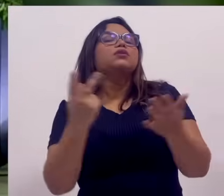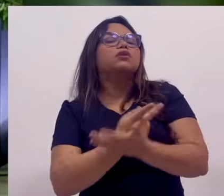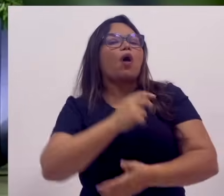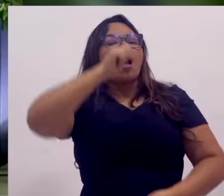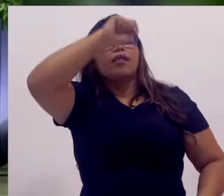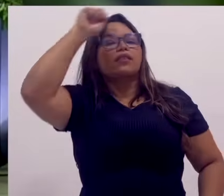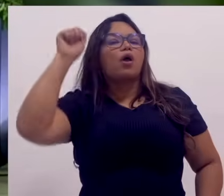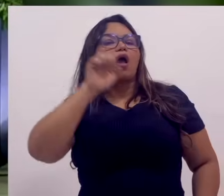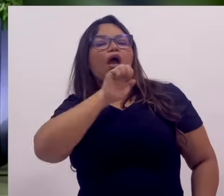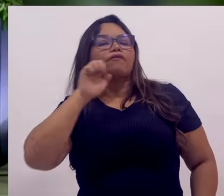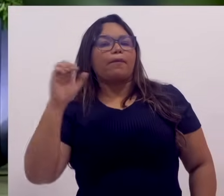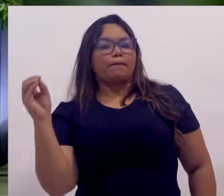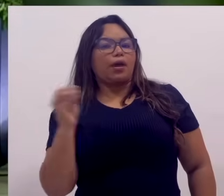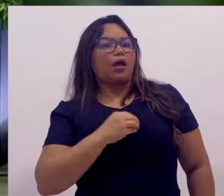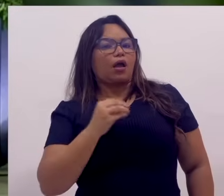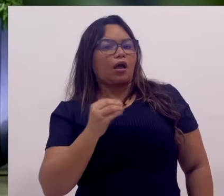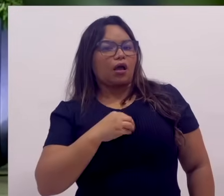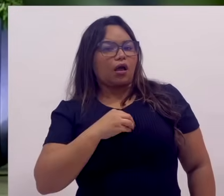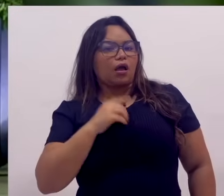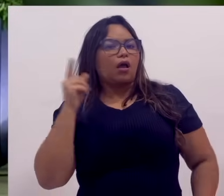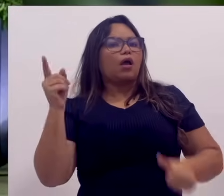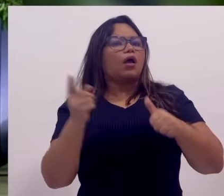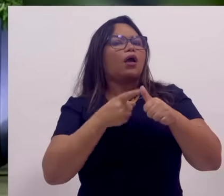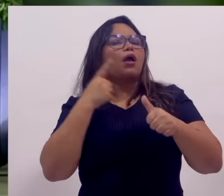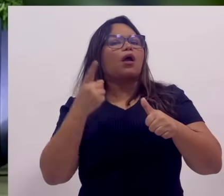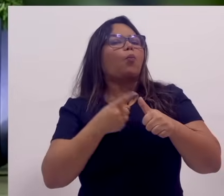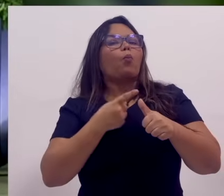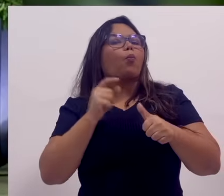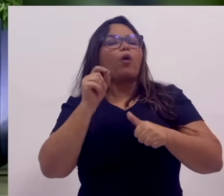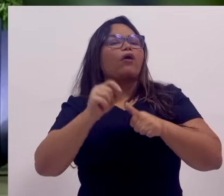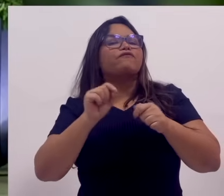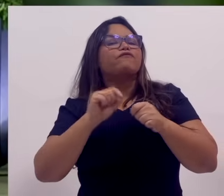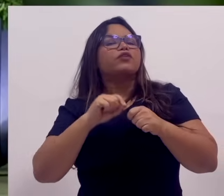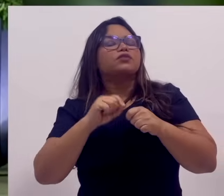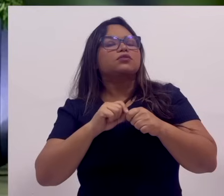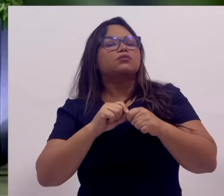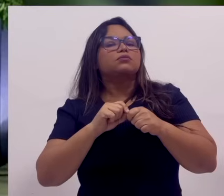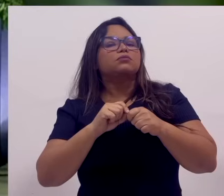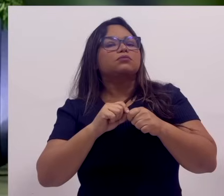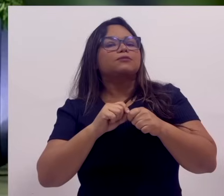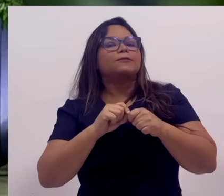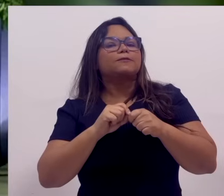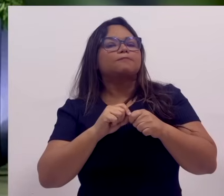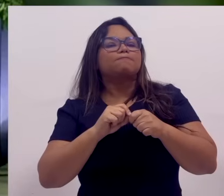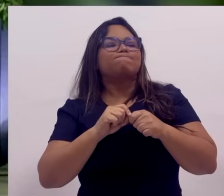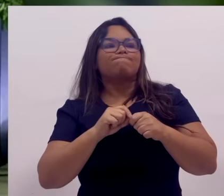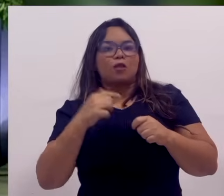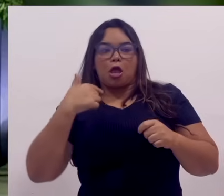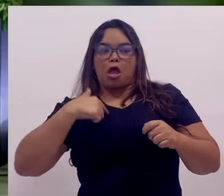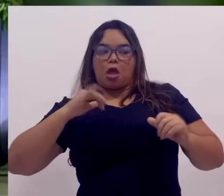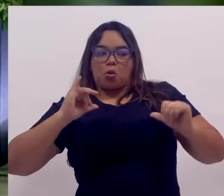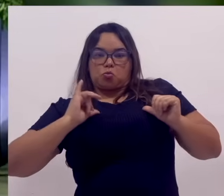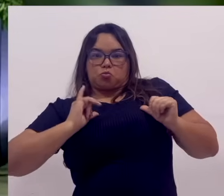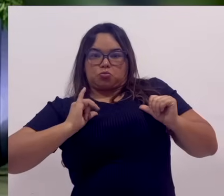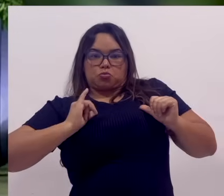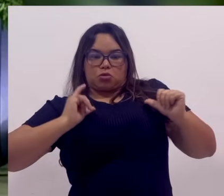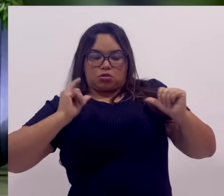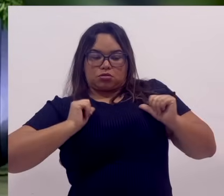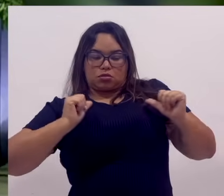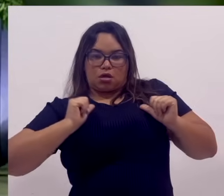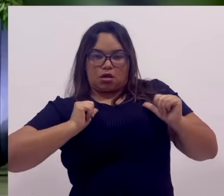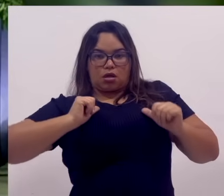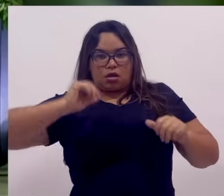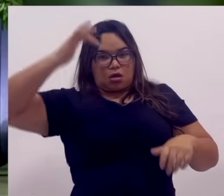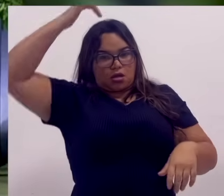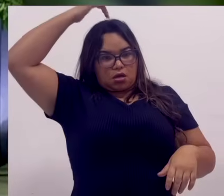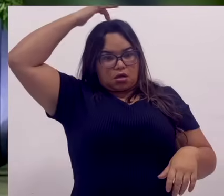Não. O que aconteceu quando Adão e Eva pecaram? Qual foi a primeira coisa que fizeram? Eles colocaram a culpa em